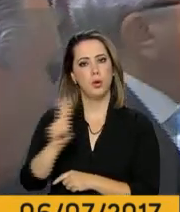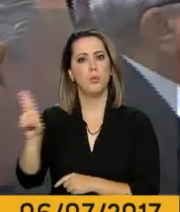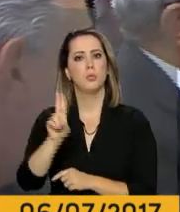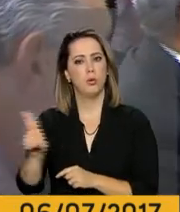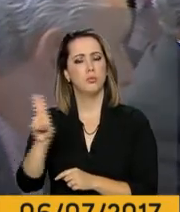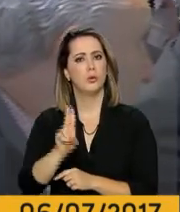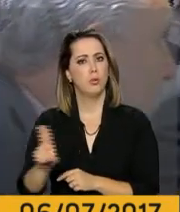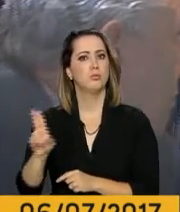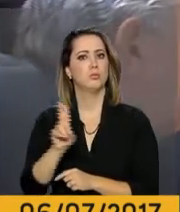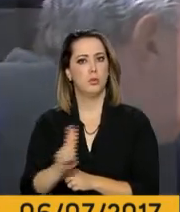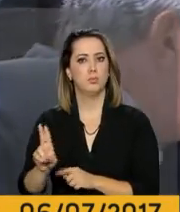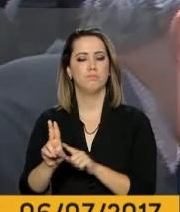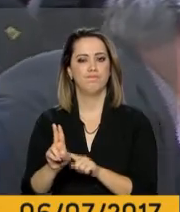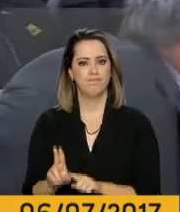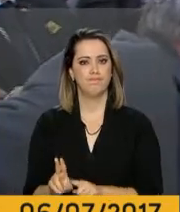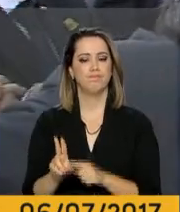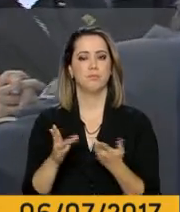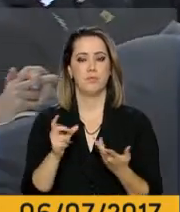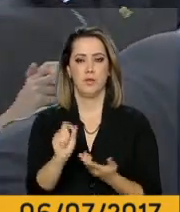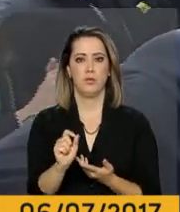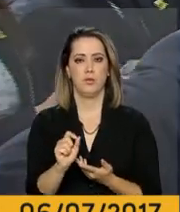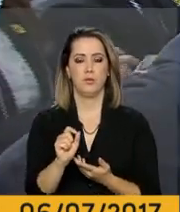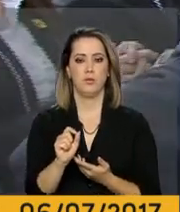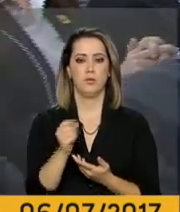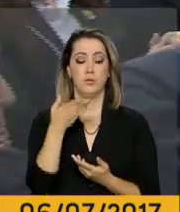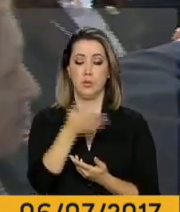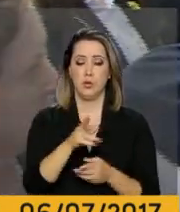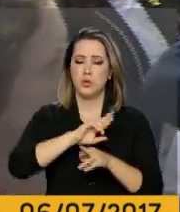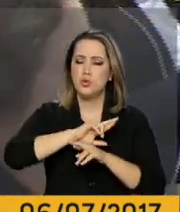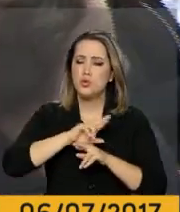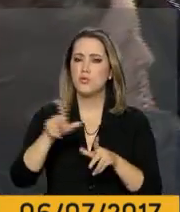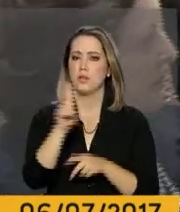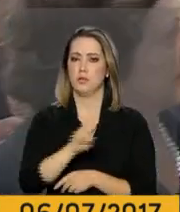carlos melles a jato filho